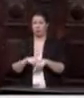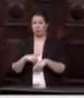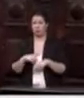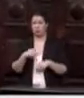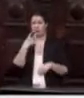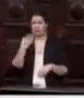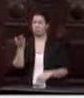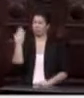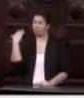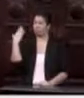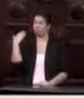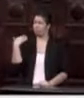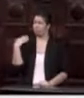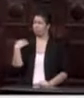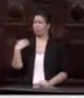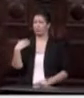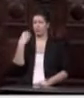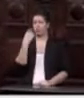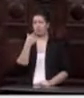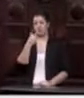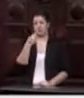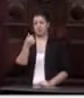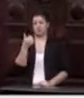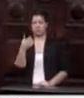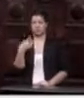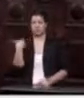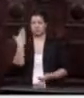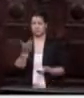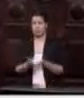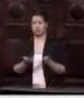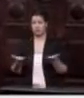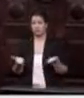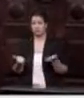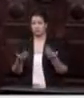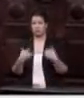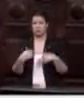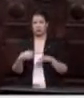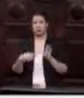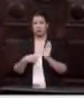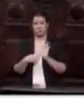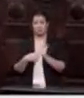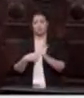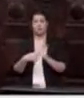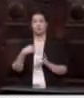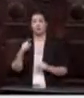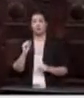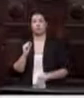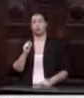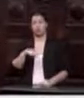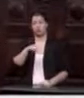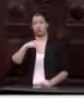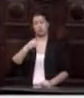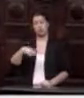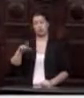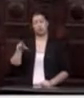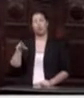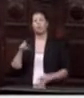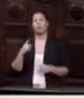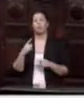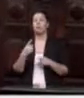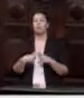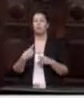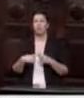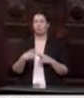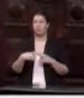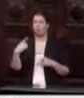desde 2014, pelo menos até agora, que mostram que a gente tem que dizer não às medidas que têm sido adotadas, não